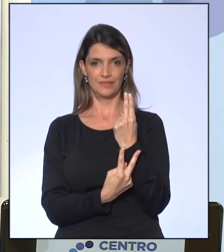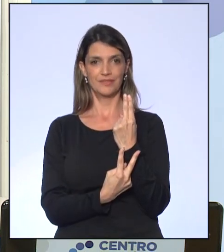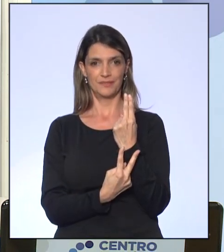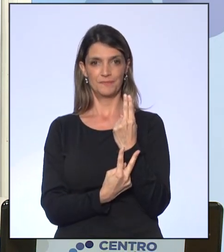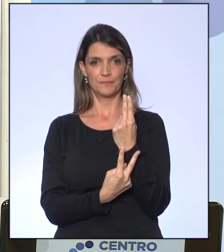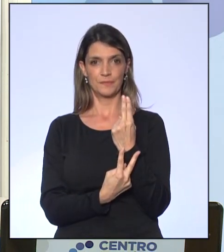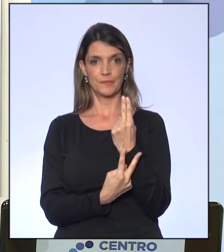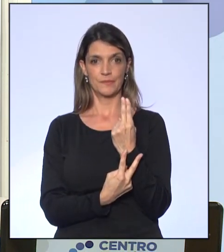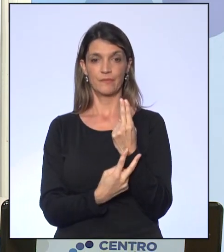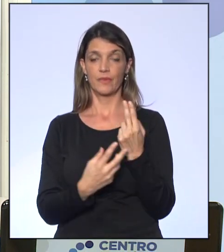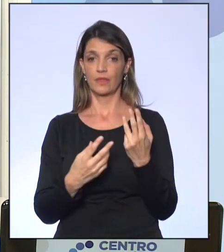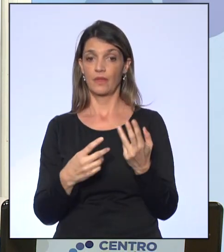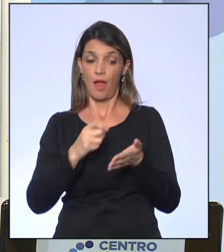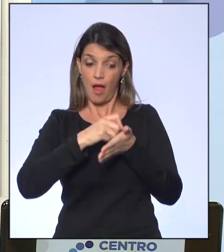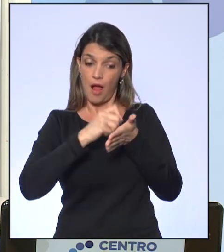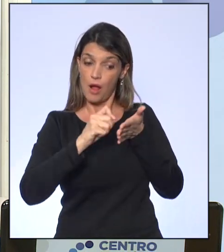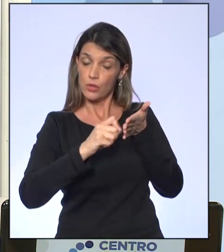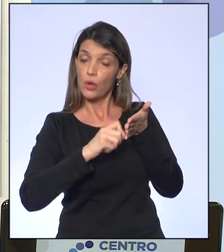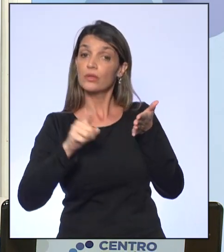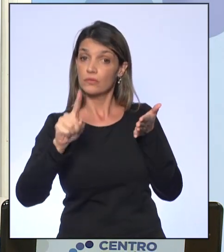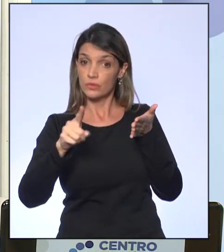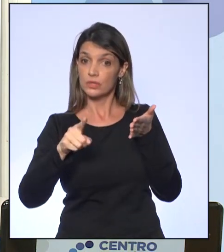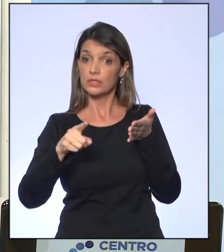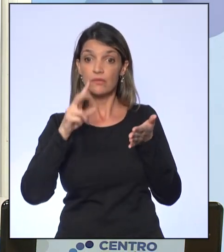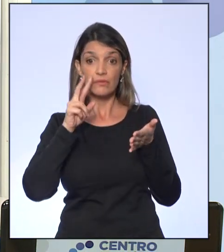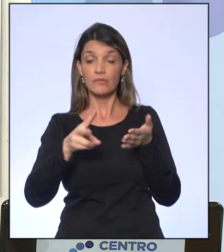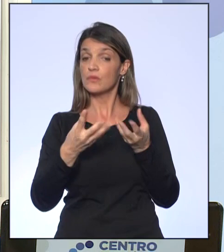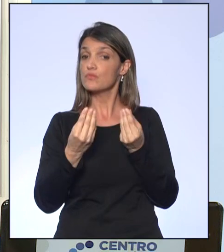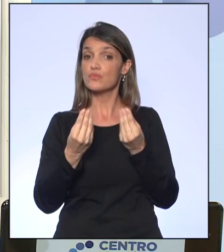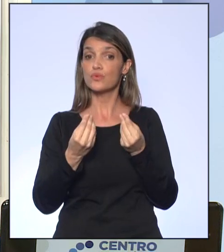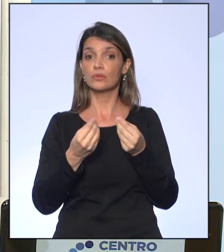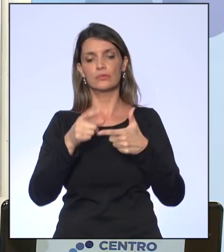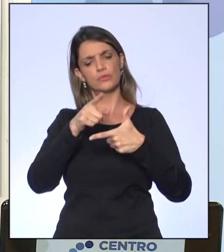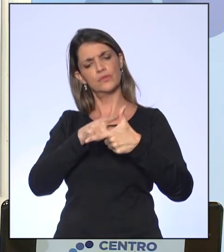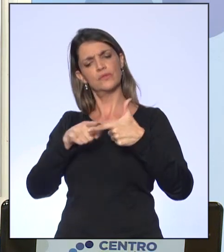uma definição que vocês vão levar muito. Então, a divisão